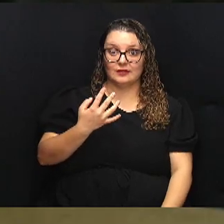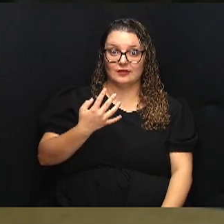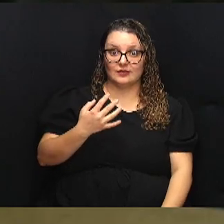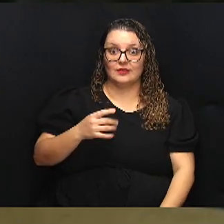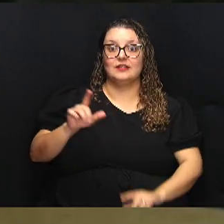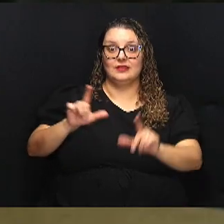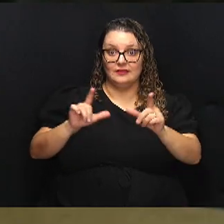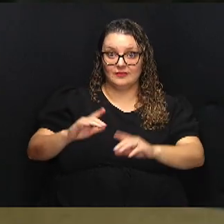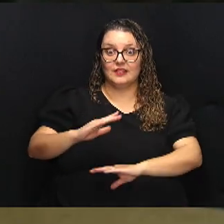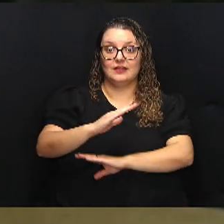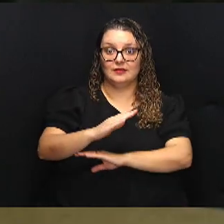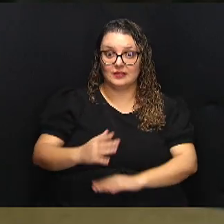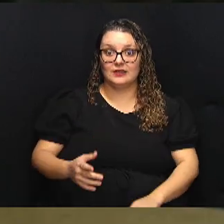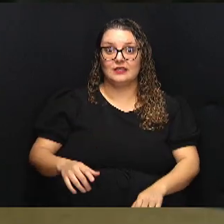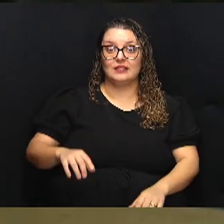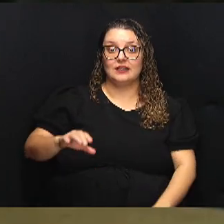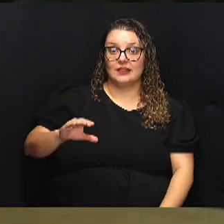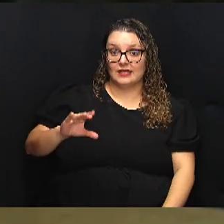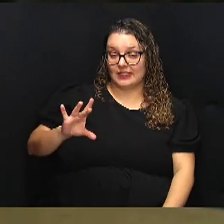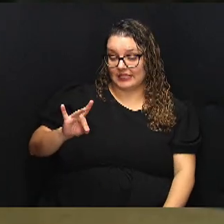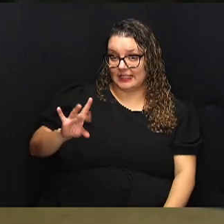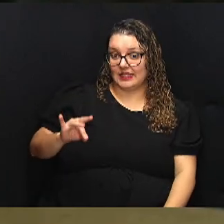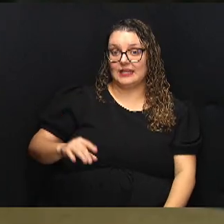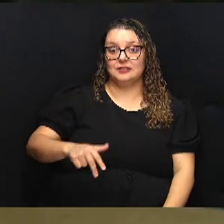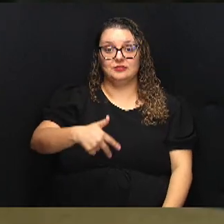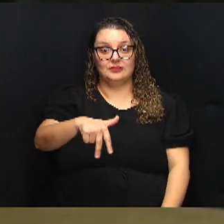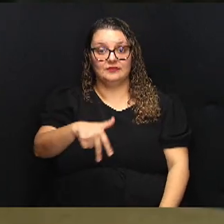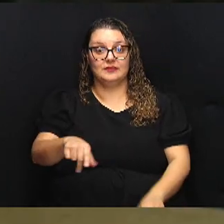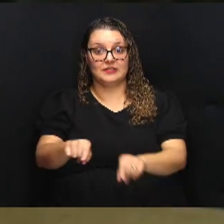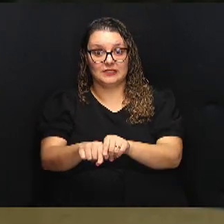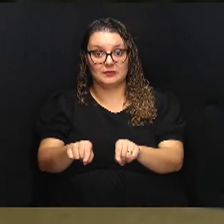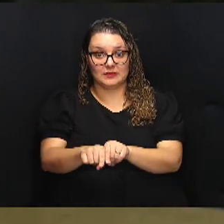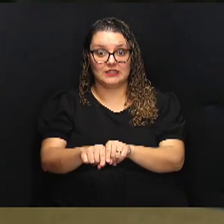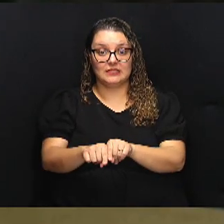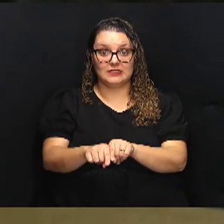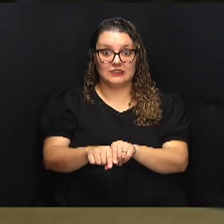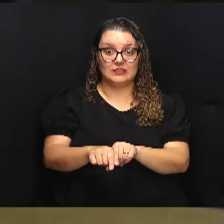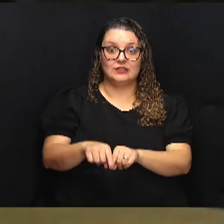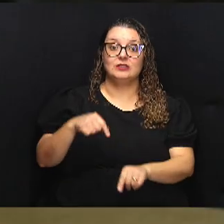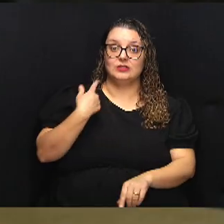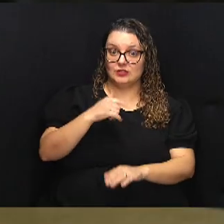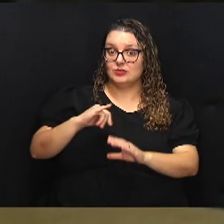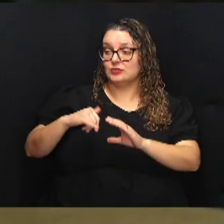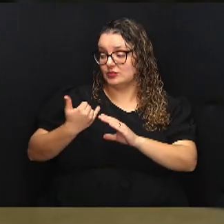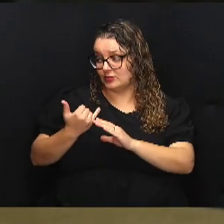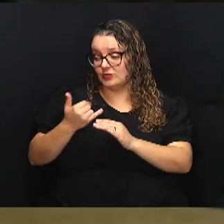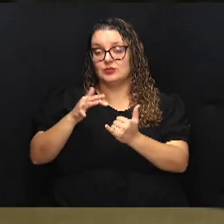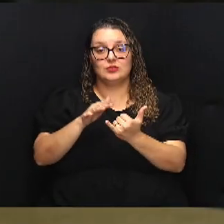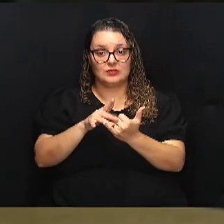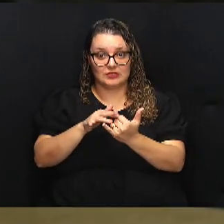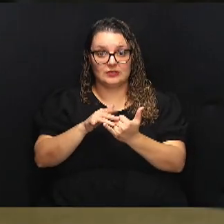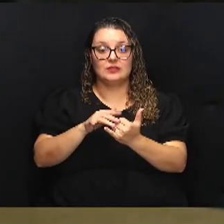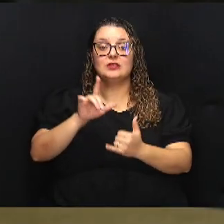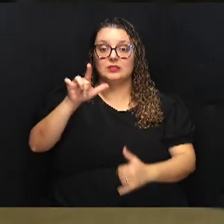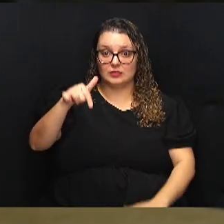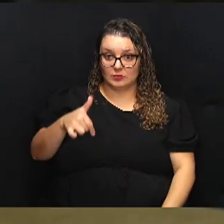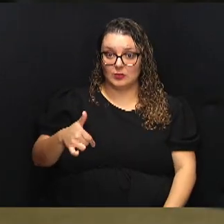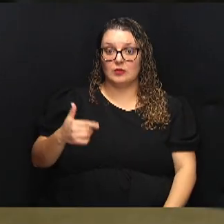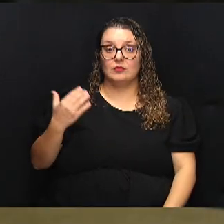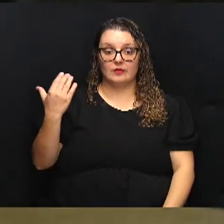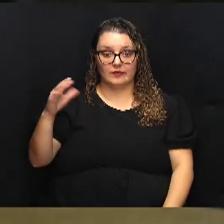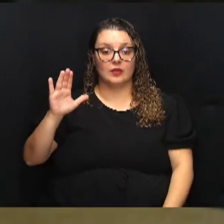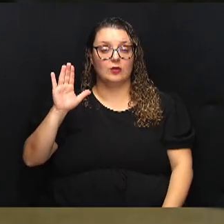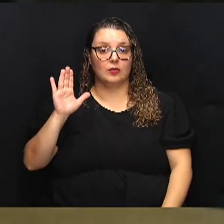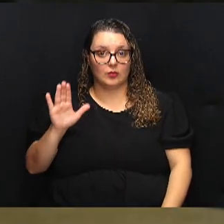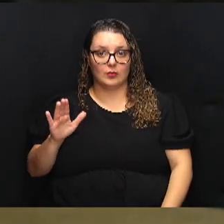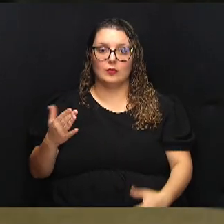Câmara Campinas, claro, e Vivo Fibra também. Nós também estamos no YouTube ao vivo e depois esse programa vai ficar lá. Então,